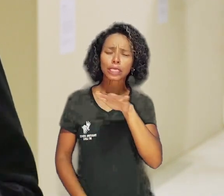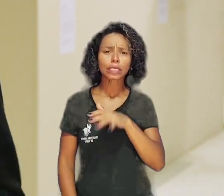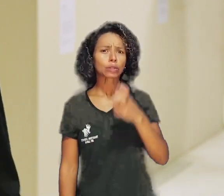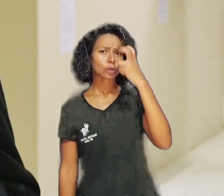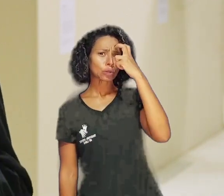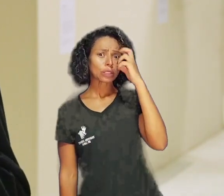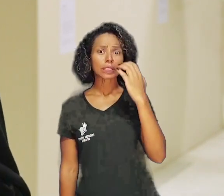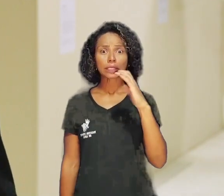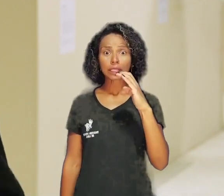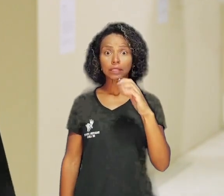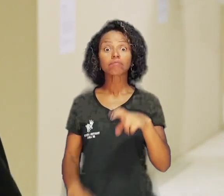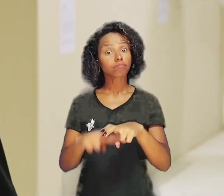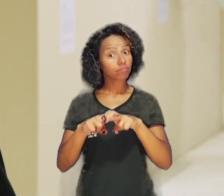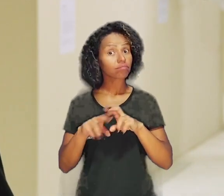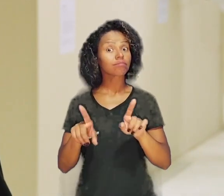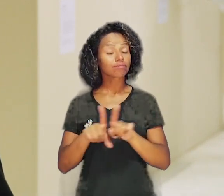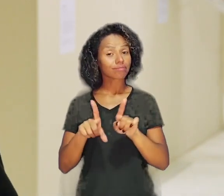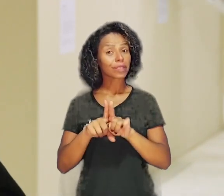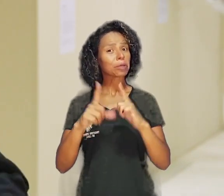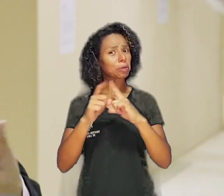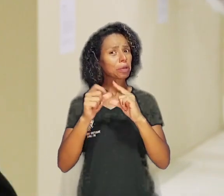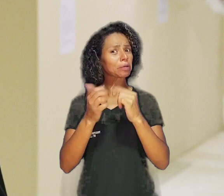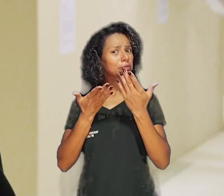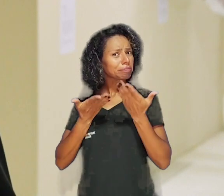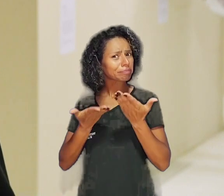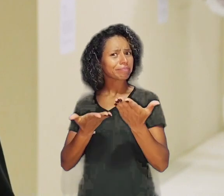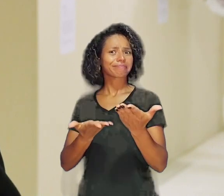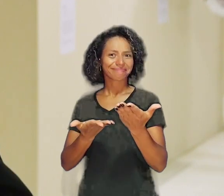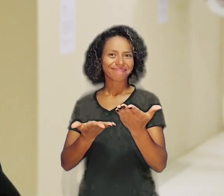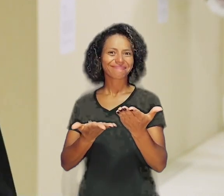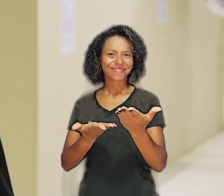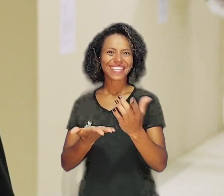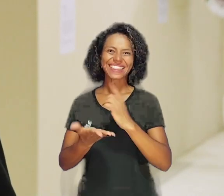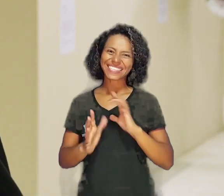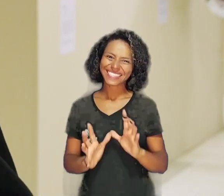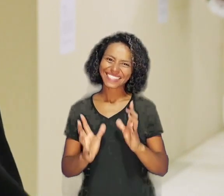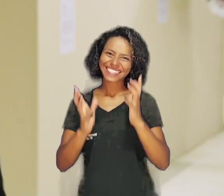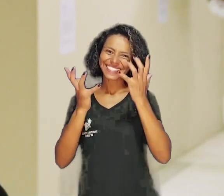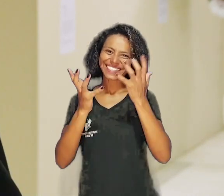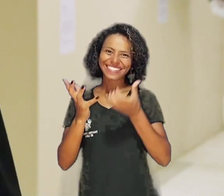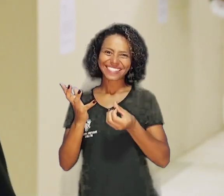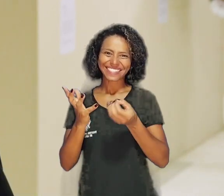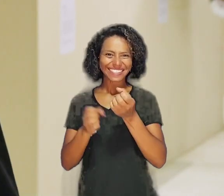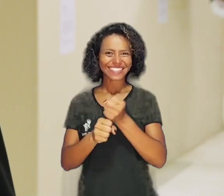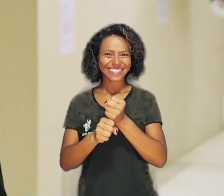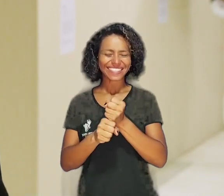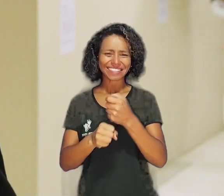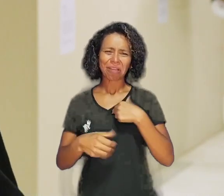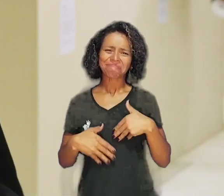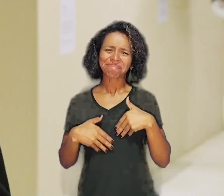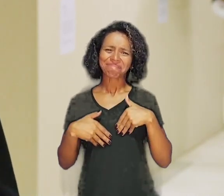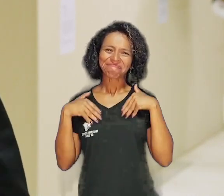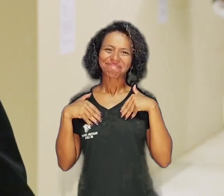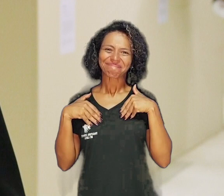científico, porque nós temos uma grande instituição. Temos muito o que comemorar nesses 60 anos e eu tenho muito orgulho e muita